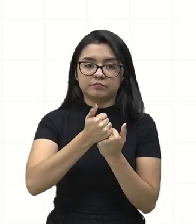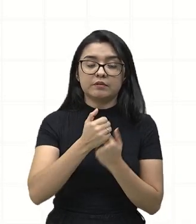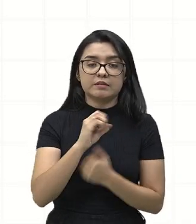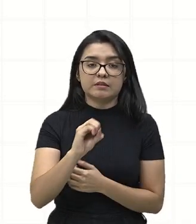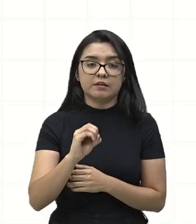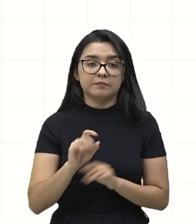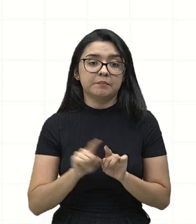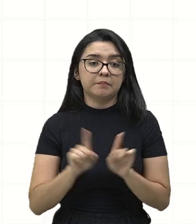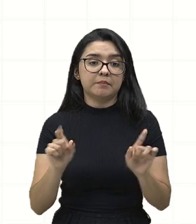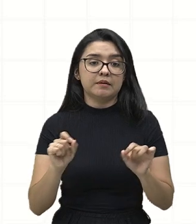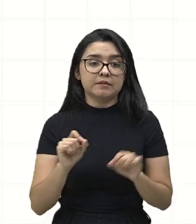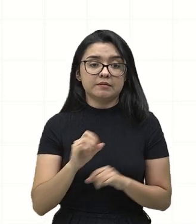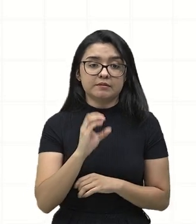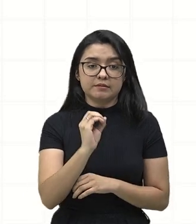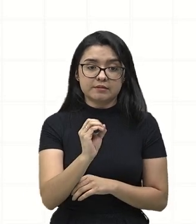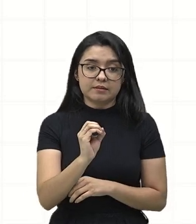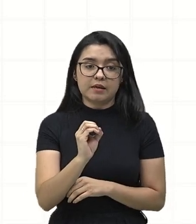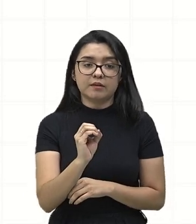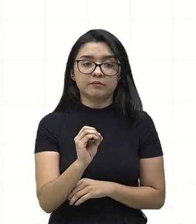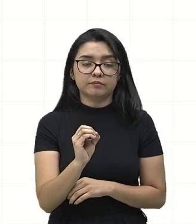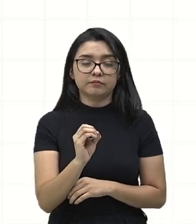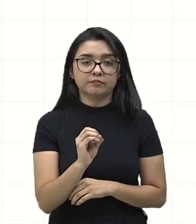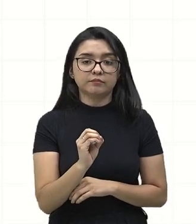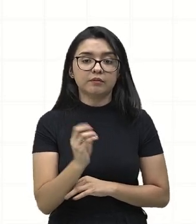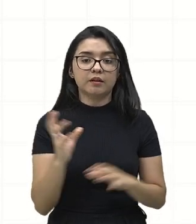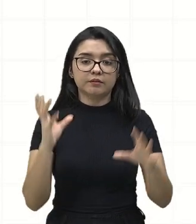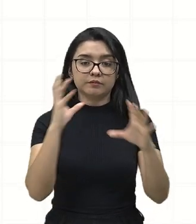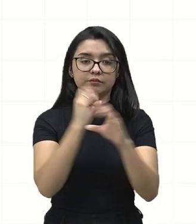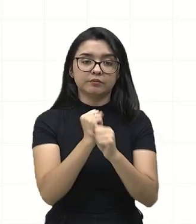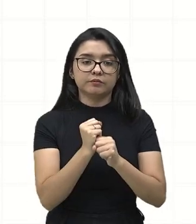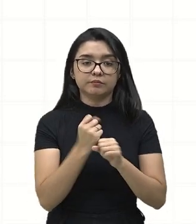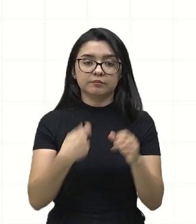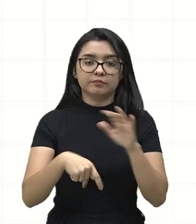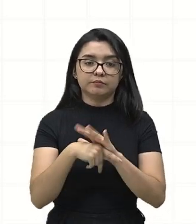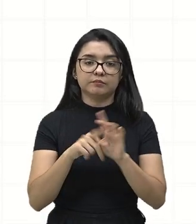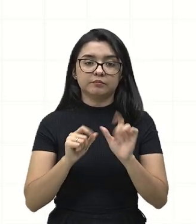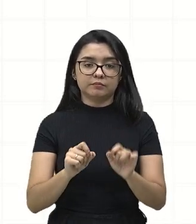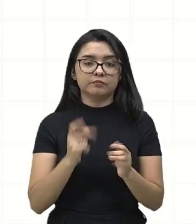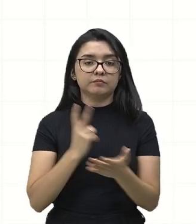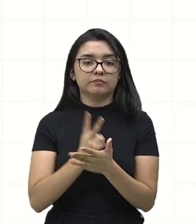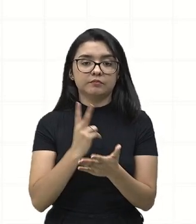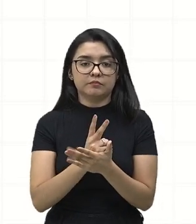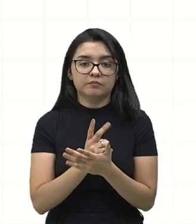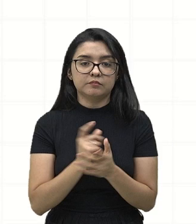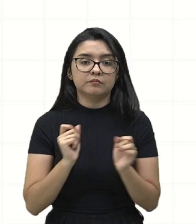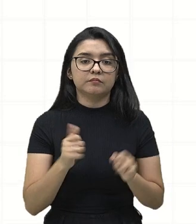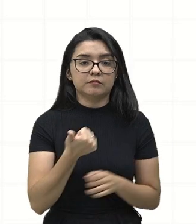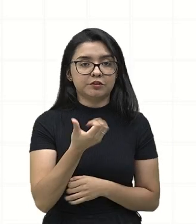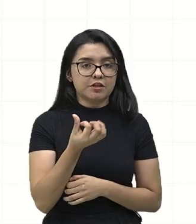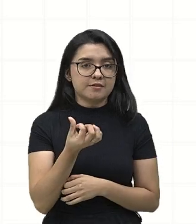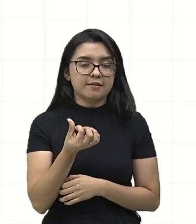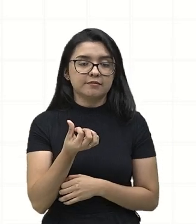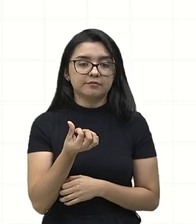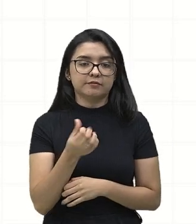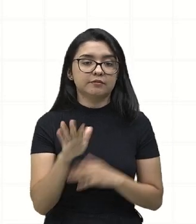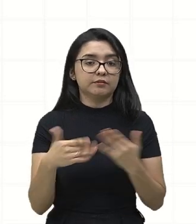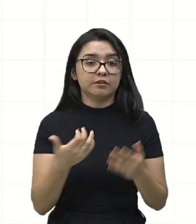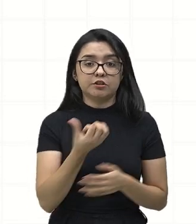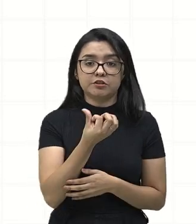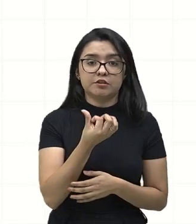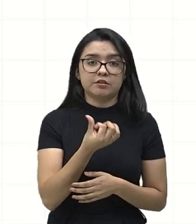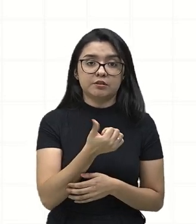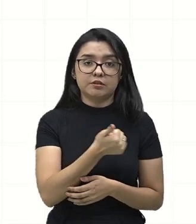que se o valor da estrela fosse 0, a soma dos algarismos continuaria sendo 16. E 16 não